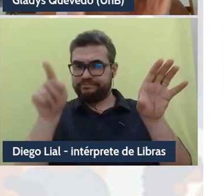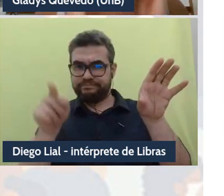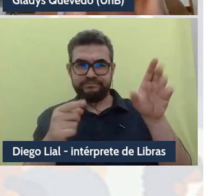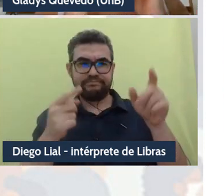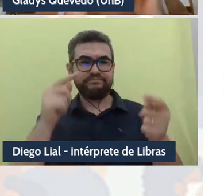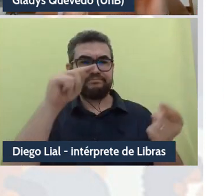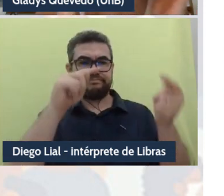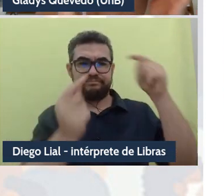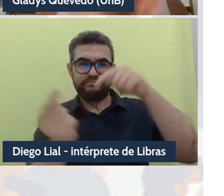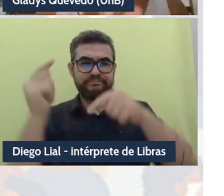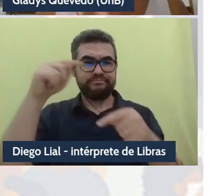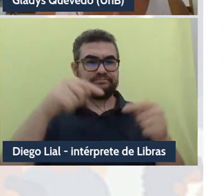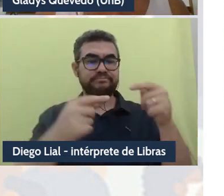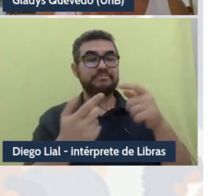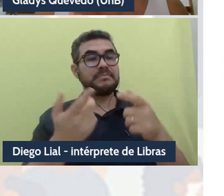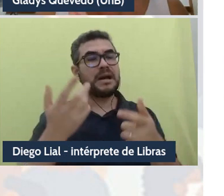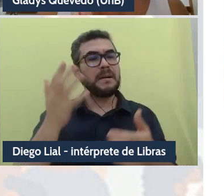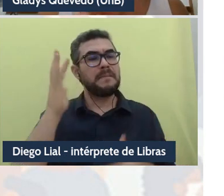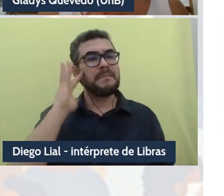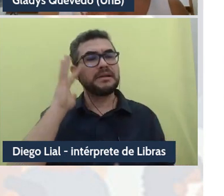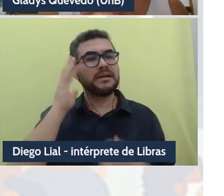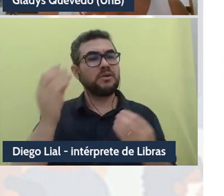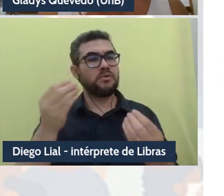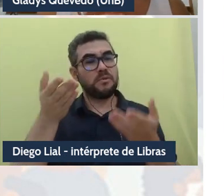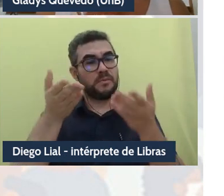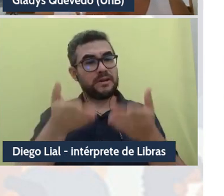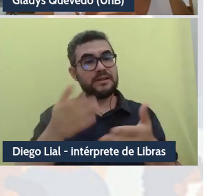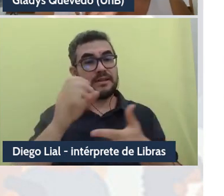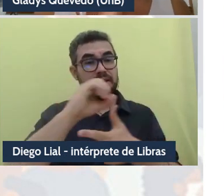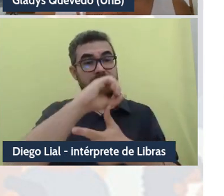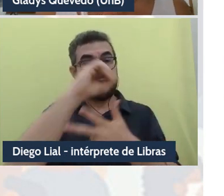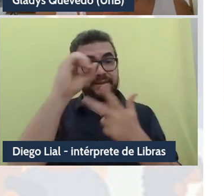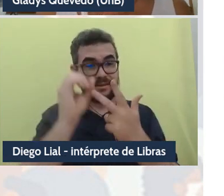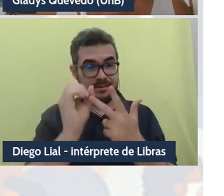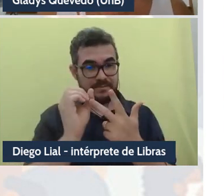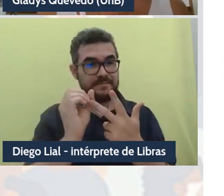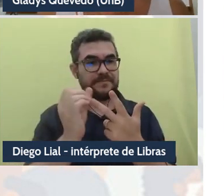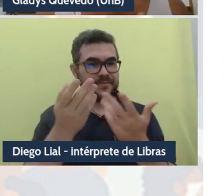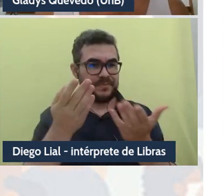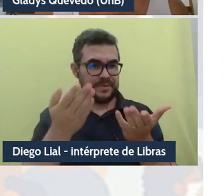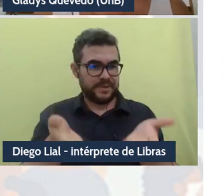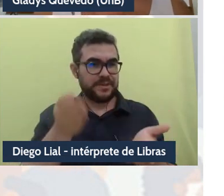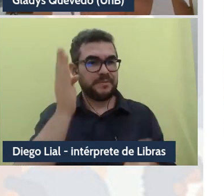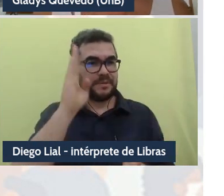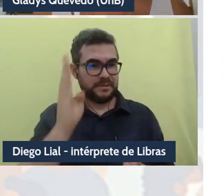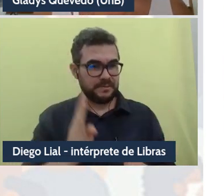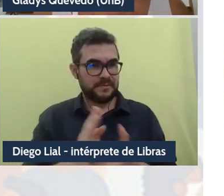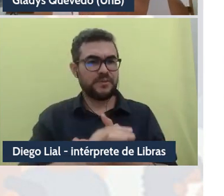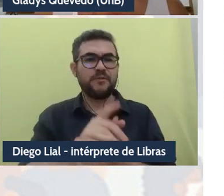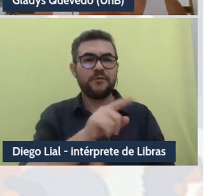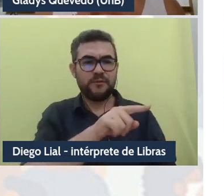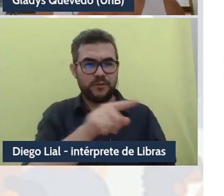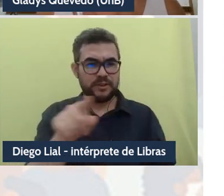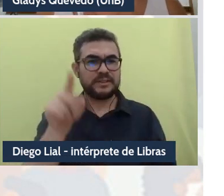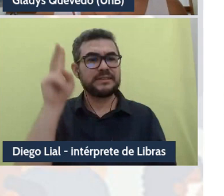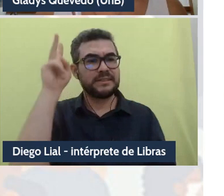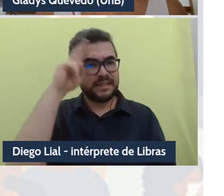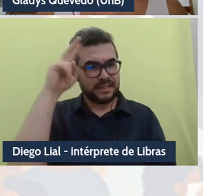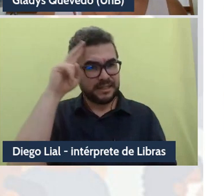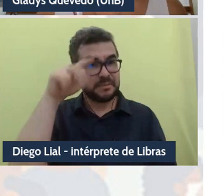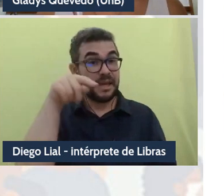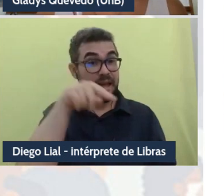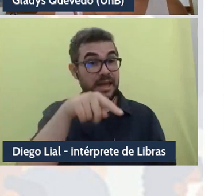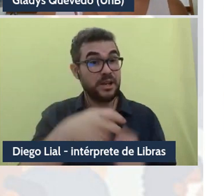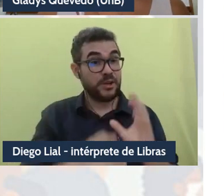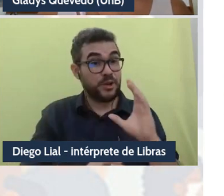nosso grande exame nacional aí, né? Vocês devem se lembrar que quando o Enem foi criado, em